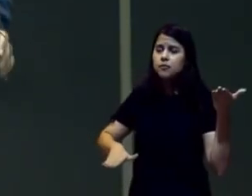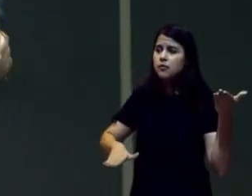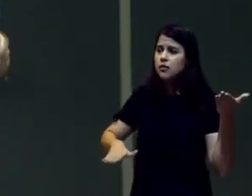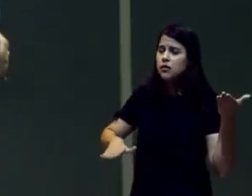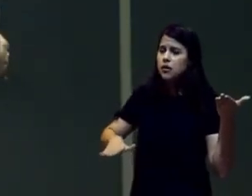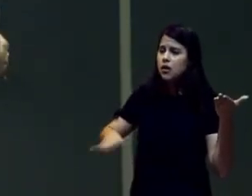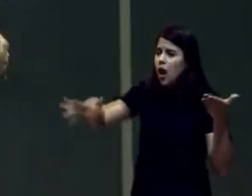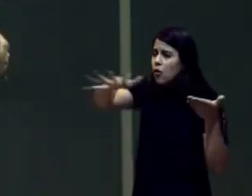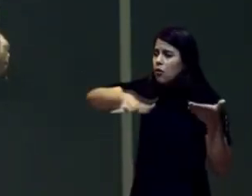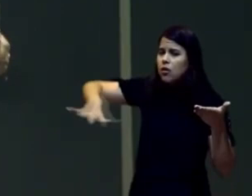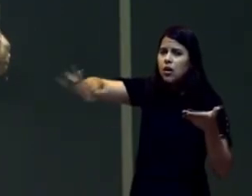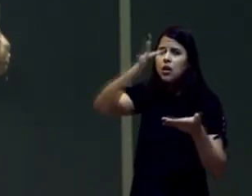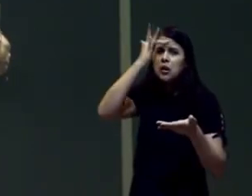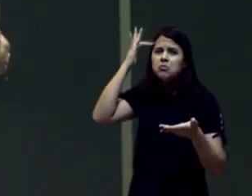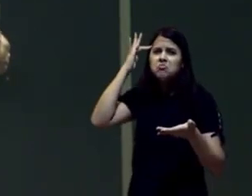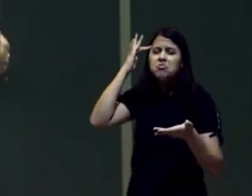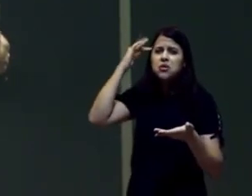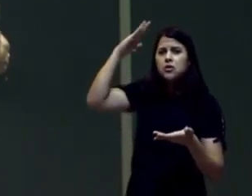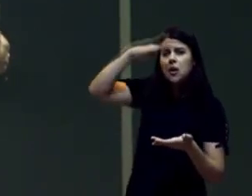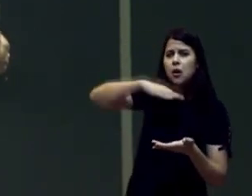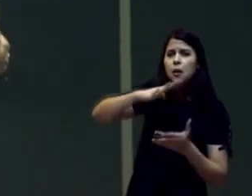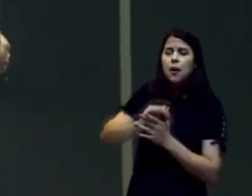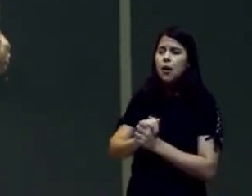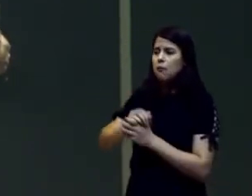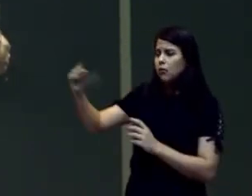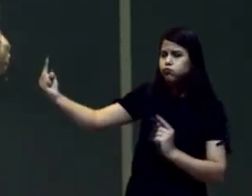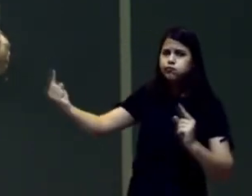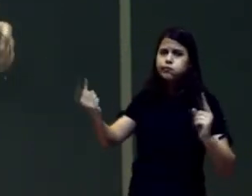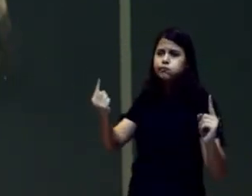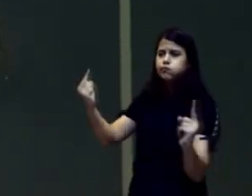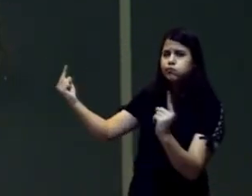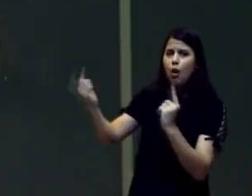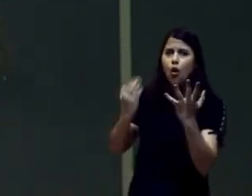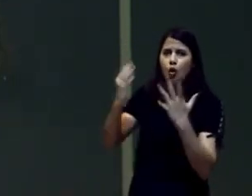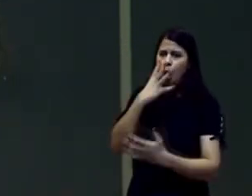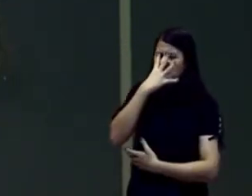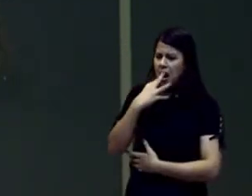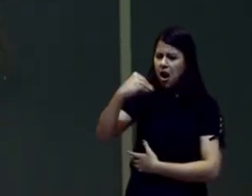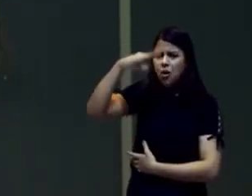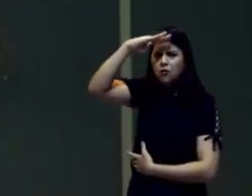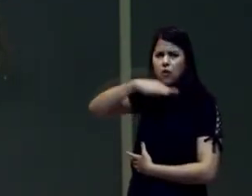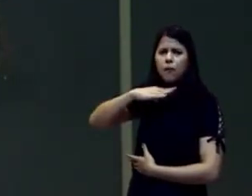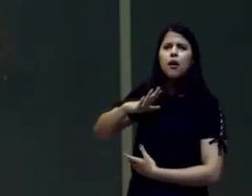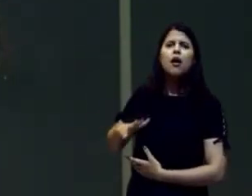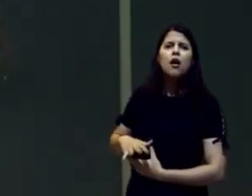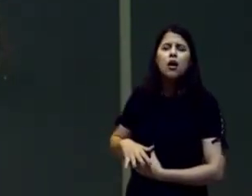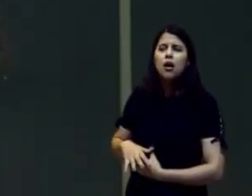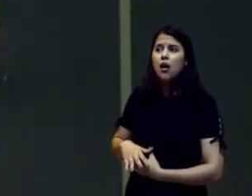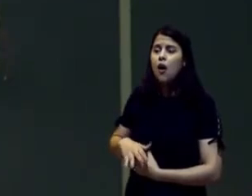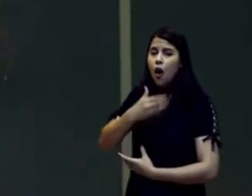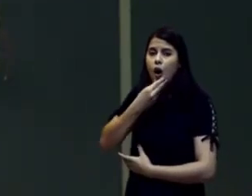aparecerão no meio de vocês lobos vorazes que não pouparão o rebanho, e que até mesmo entre vocês se levantarão